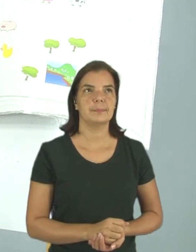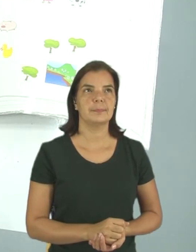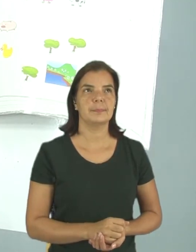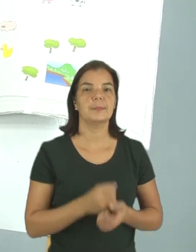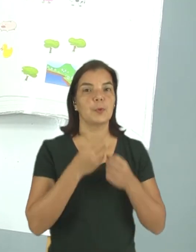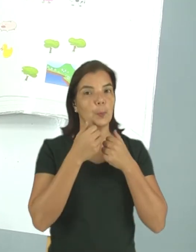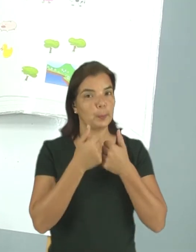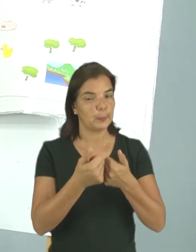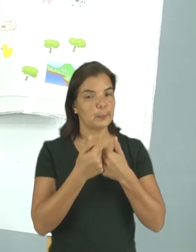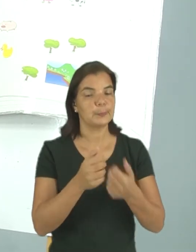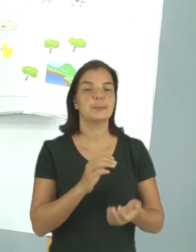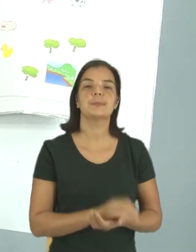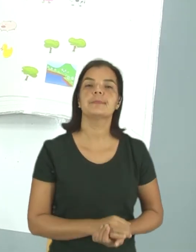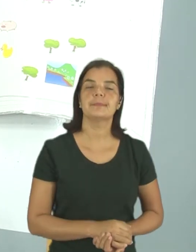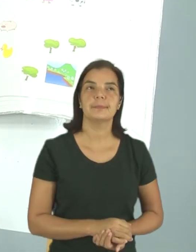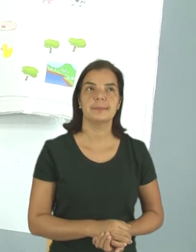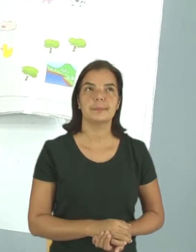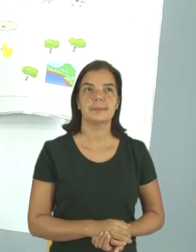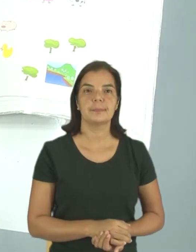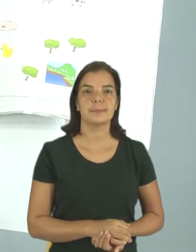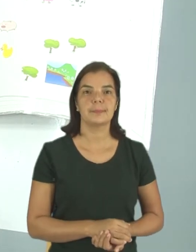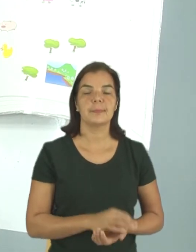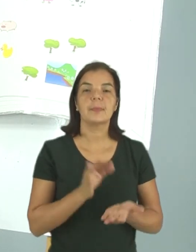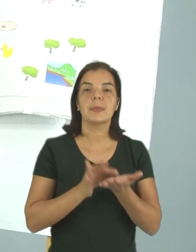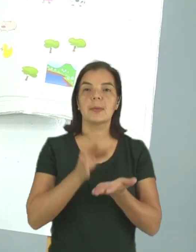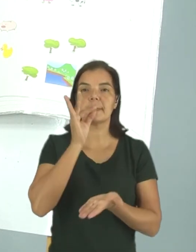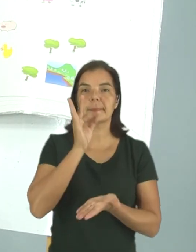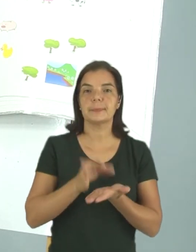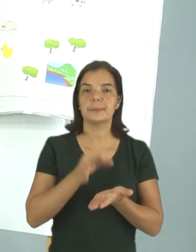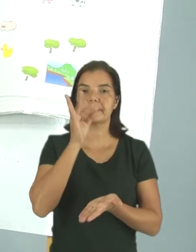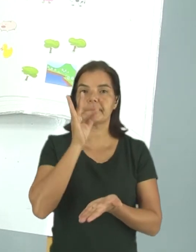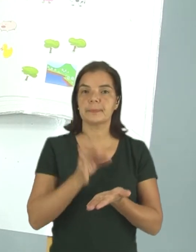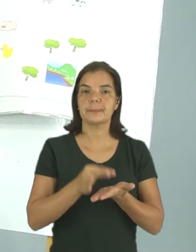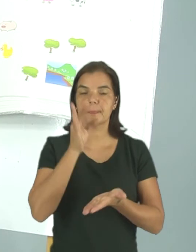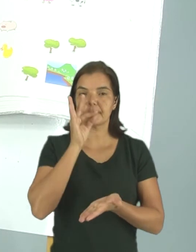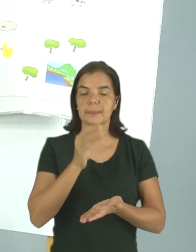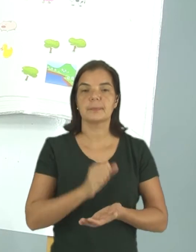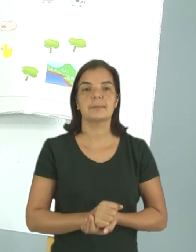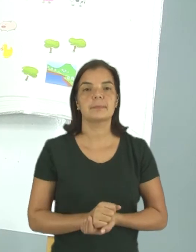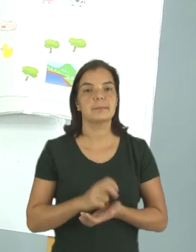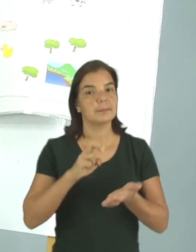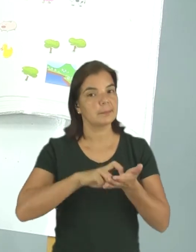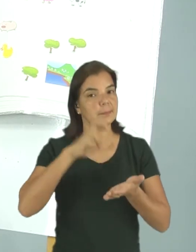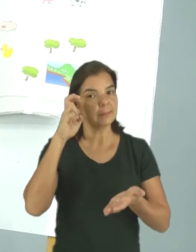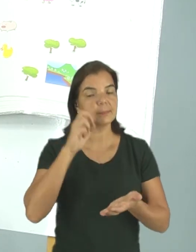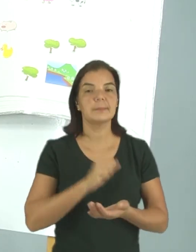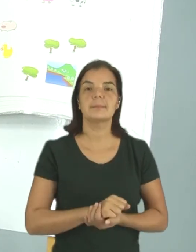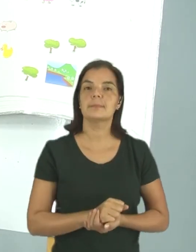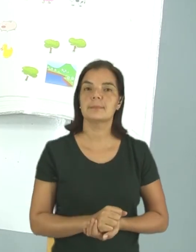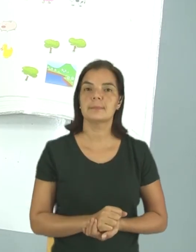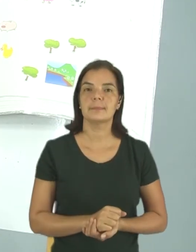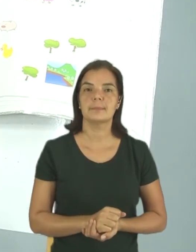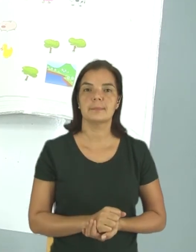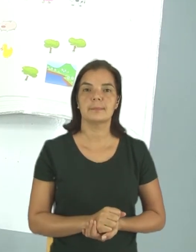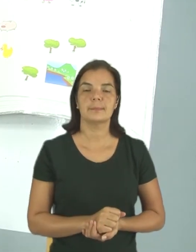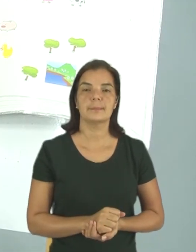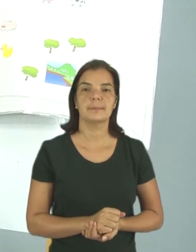Muito bem! Olha aqui! Café! Café da manhã. Vamos lá?